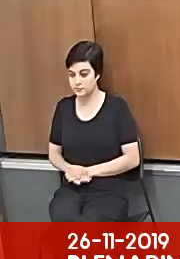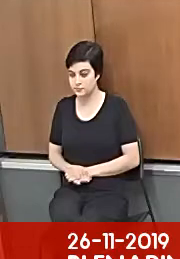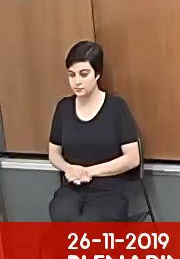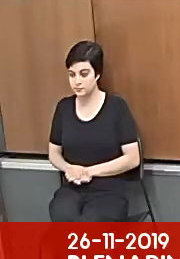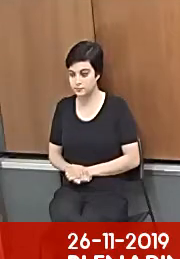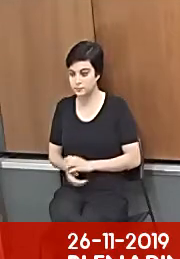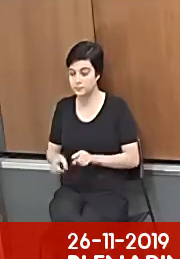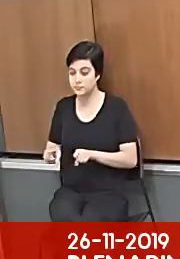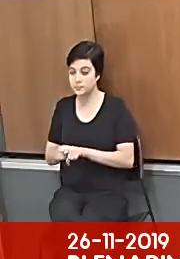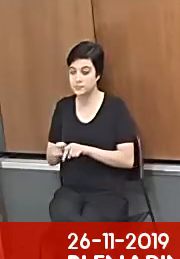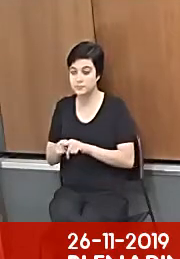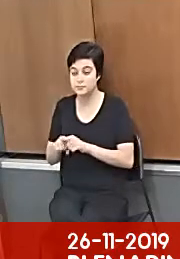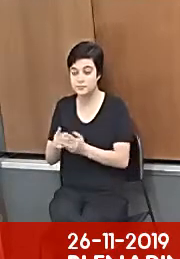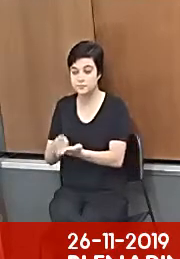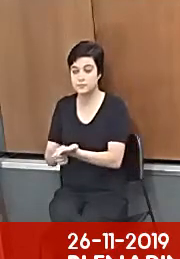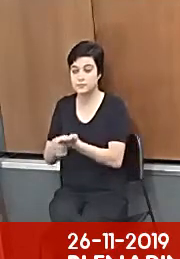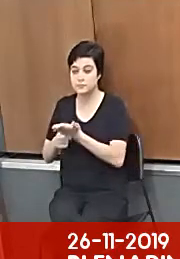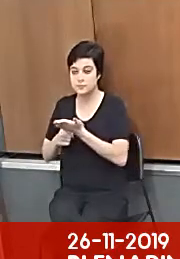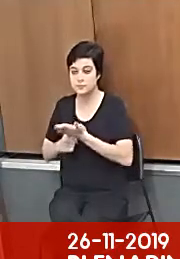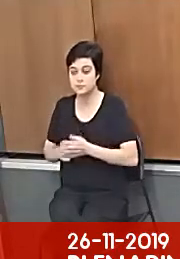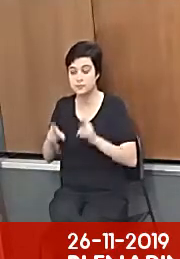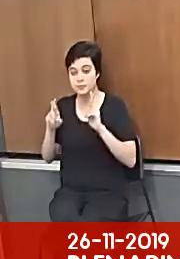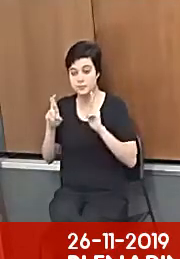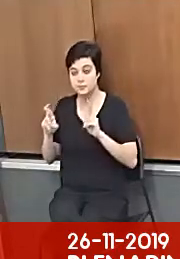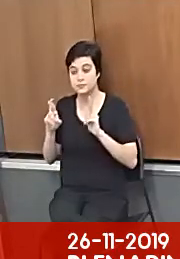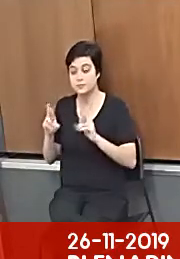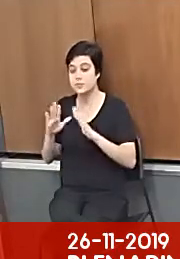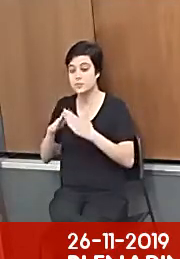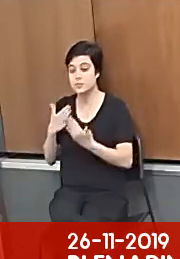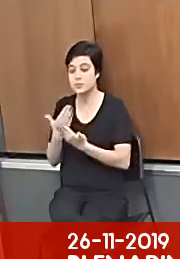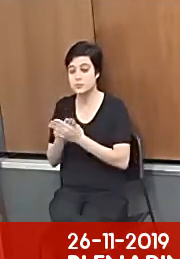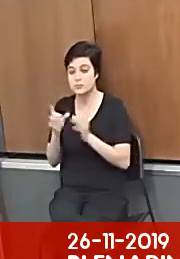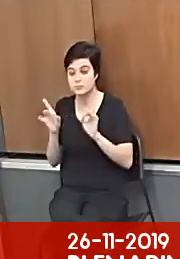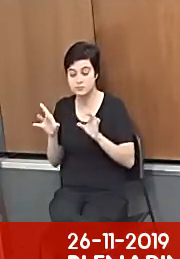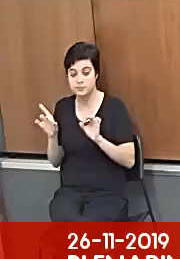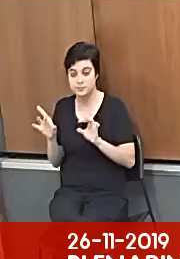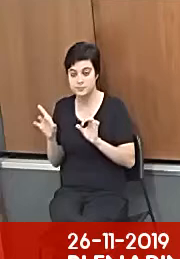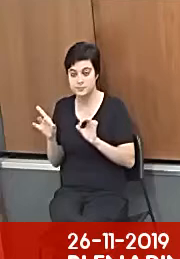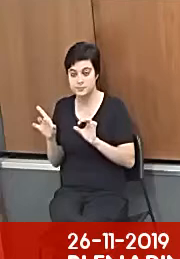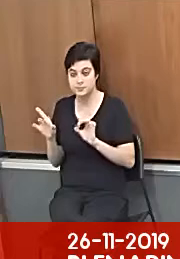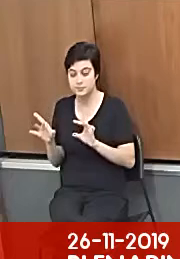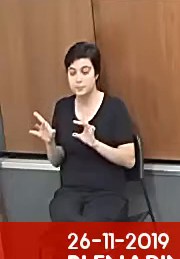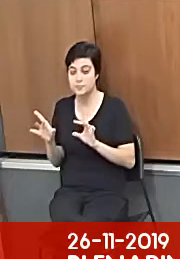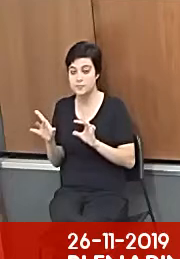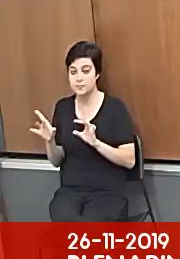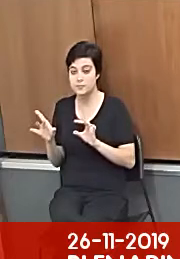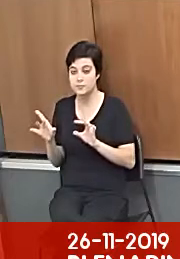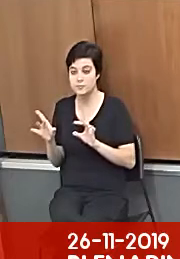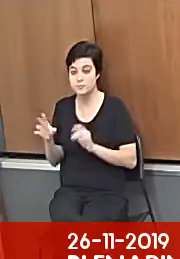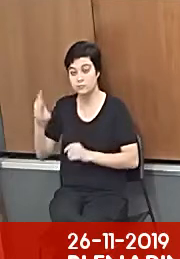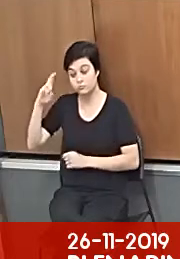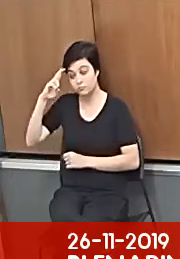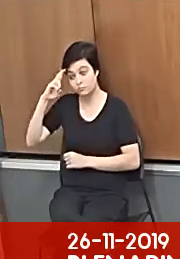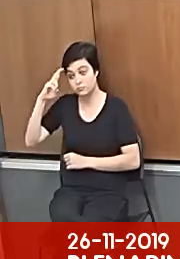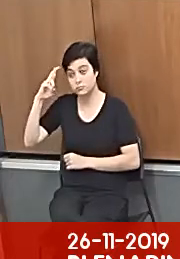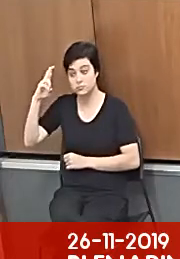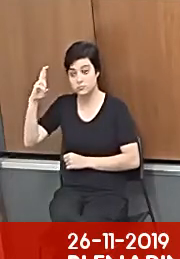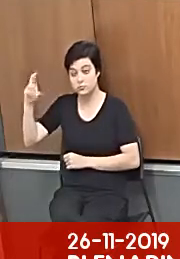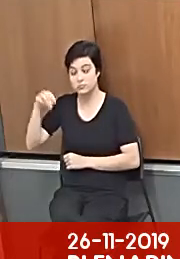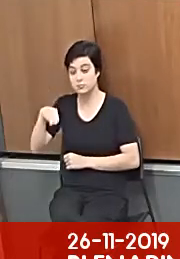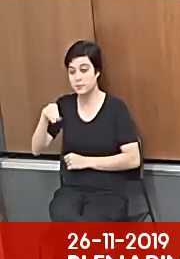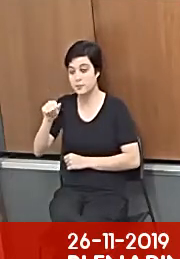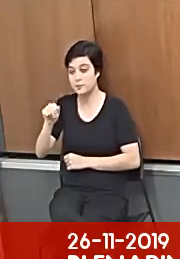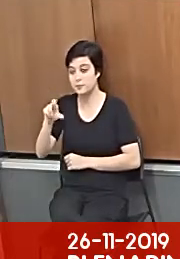E quero convidar aqui também, representando as escolas especiais, nosso grande diretor,